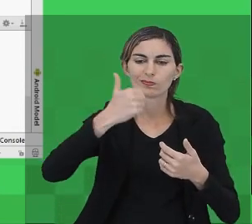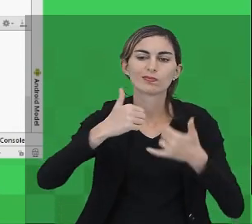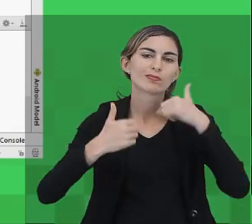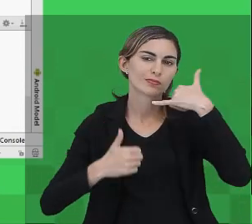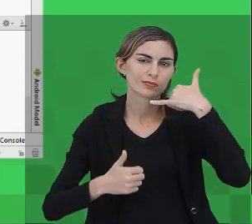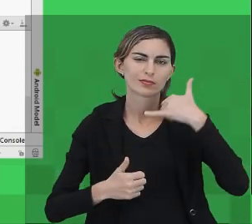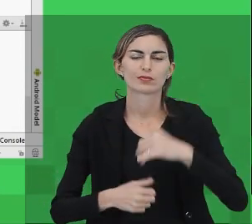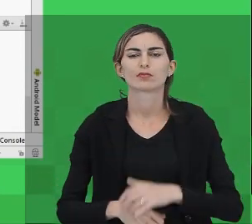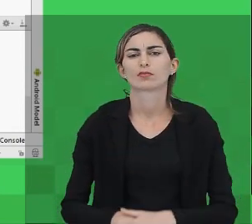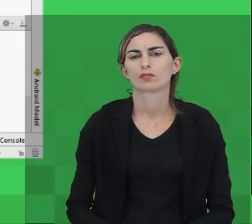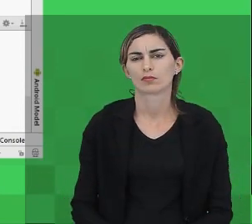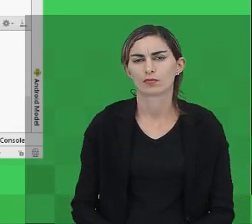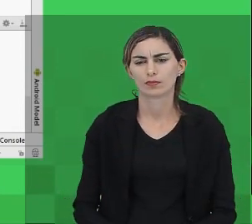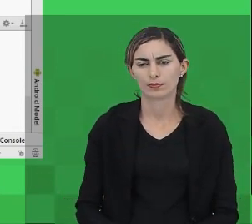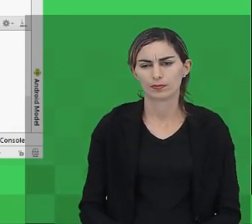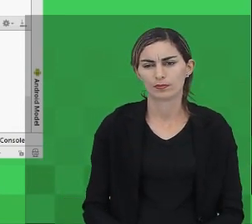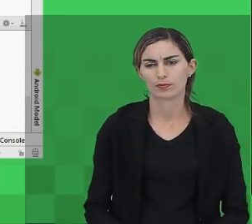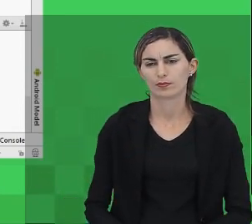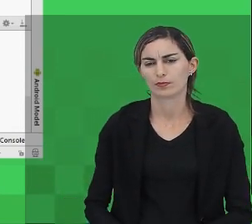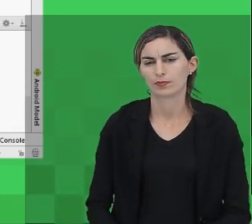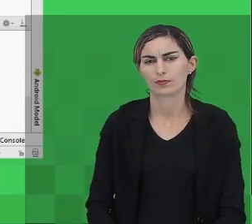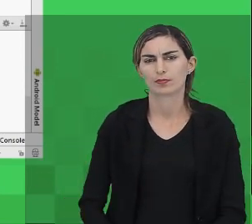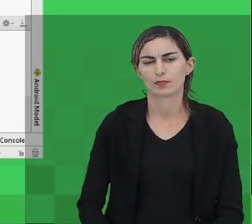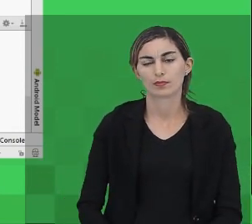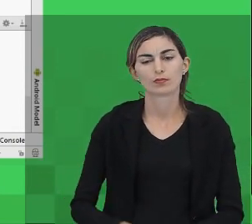testar no aparelho.